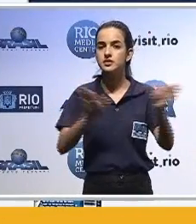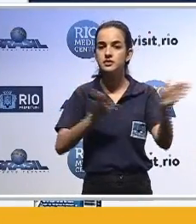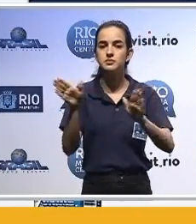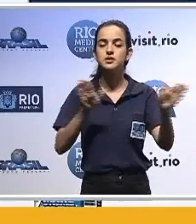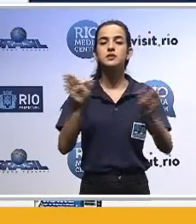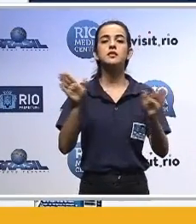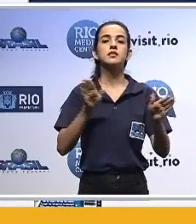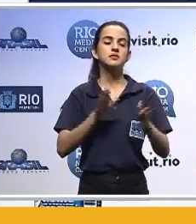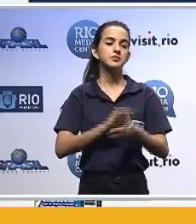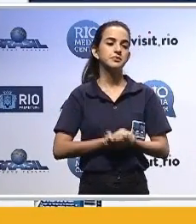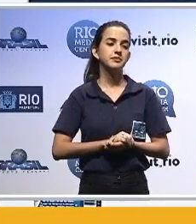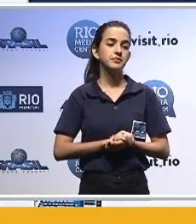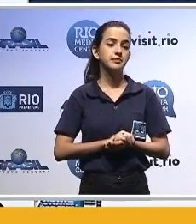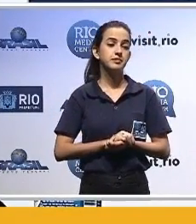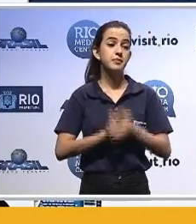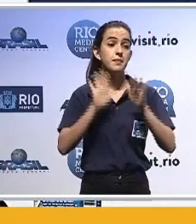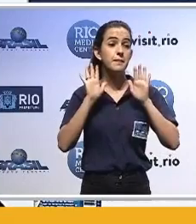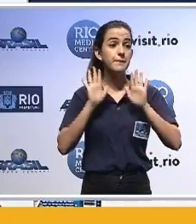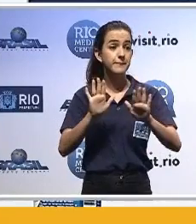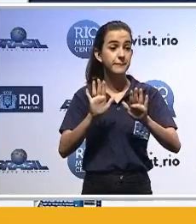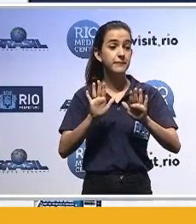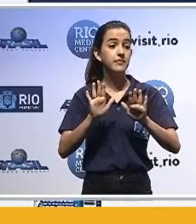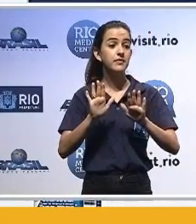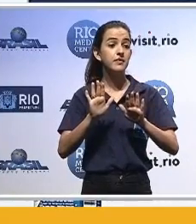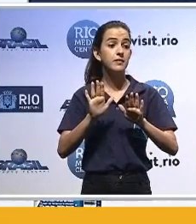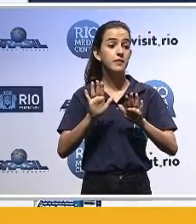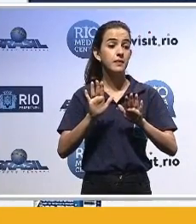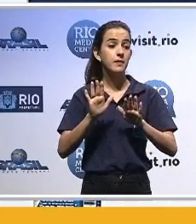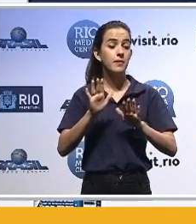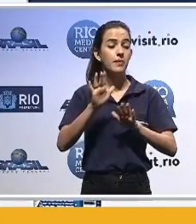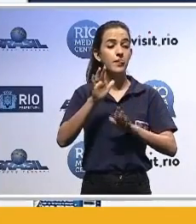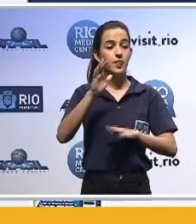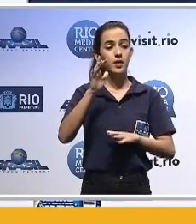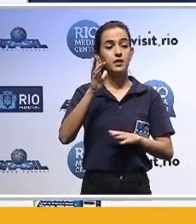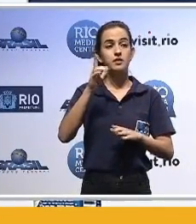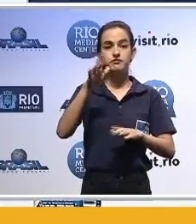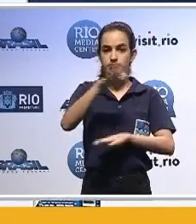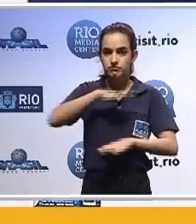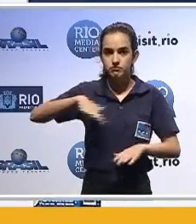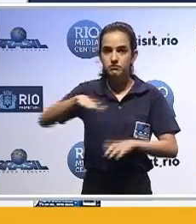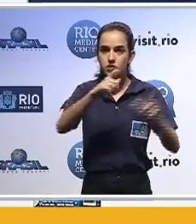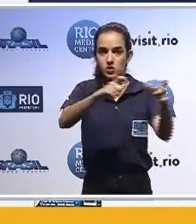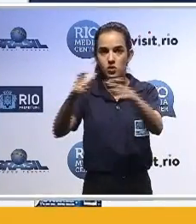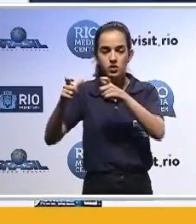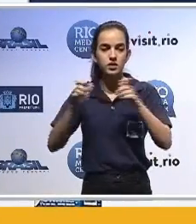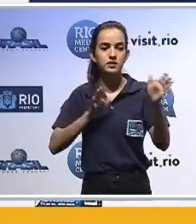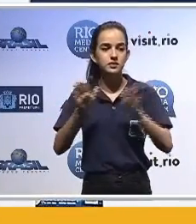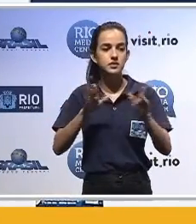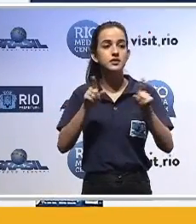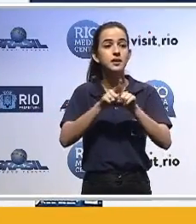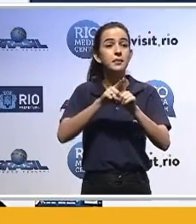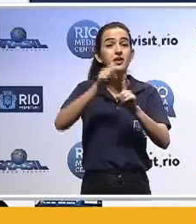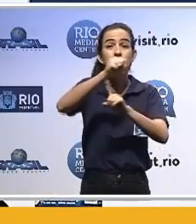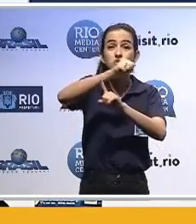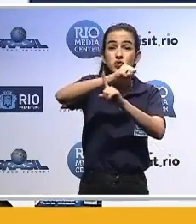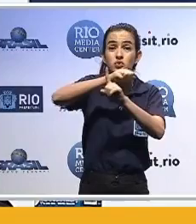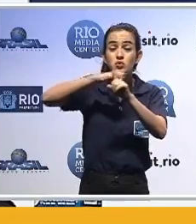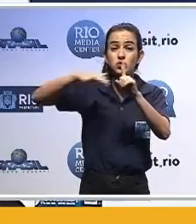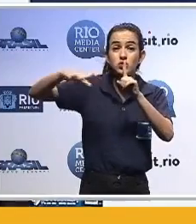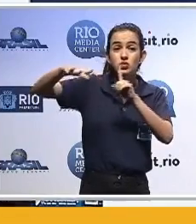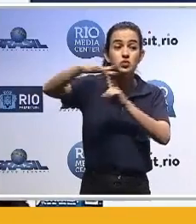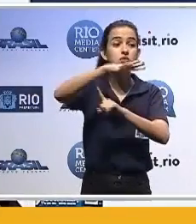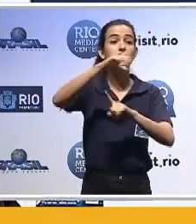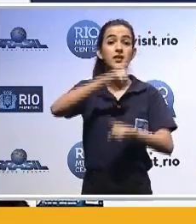espaços adaptados. Agora, mais ainda que, que os espaços, é ter a sociedade, ter